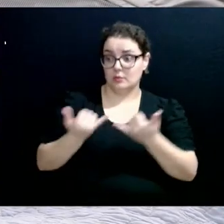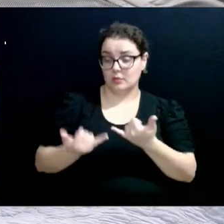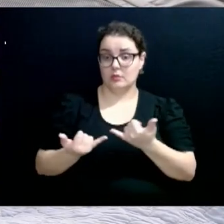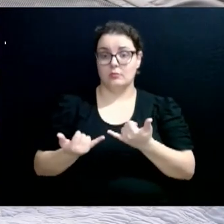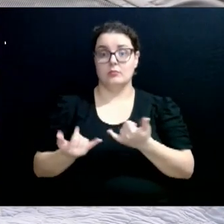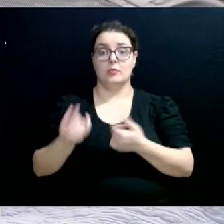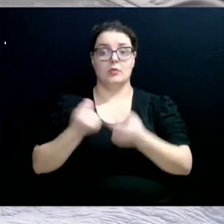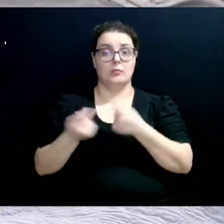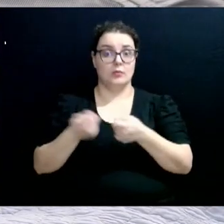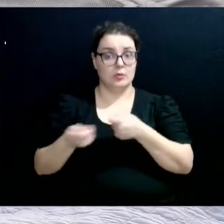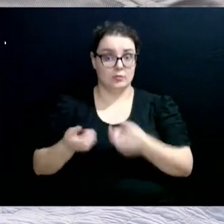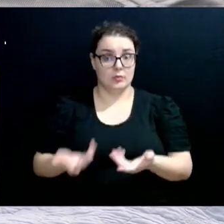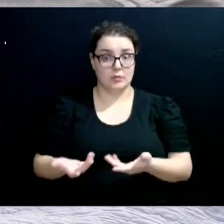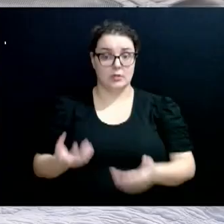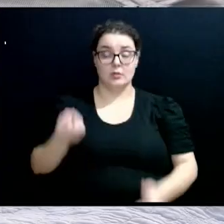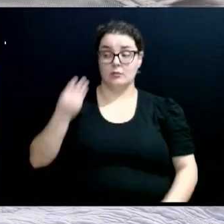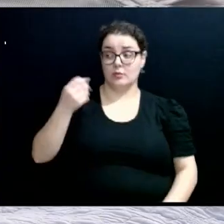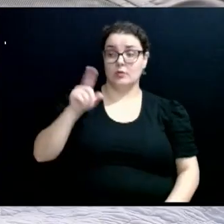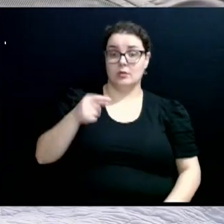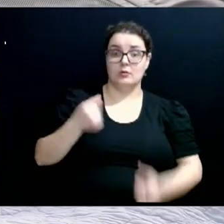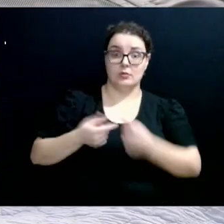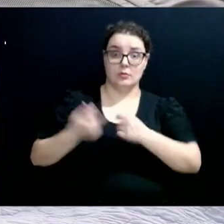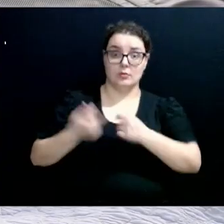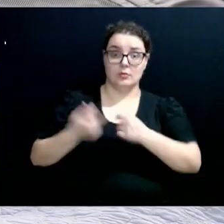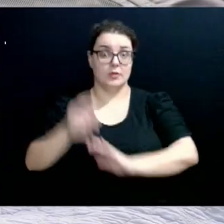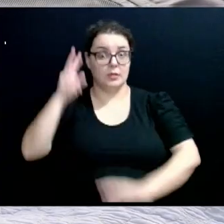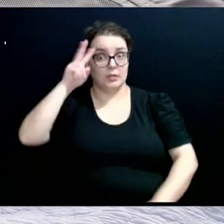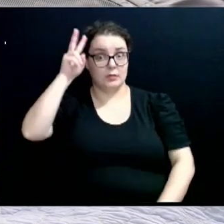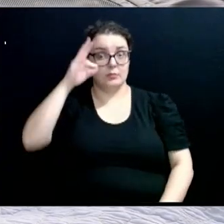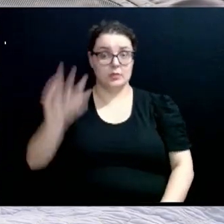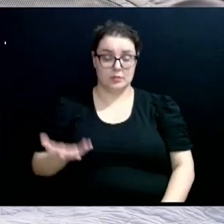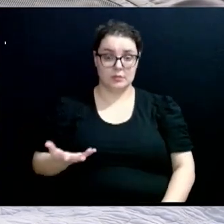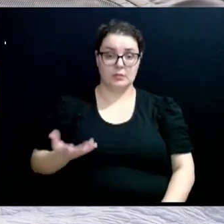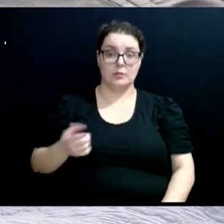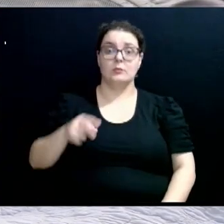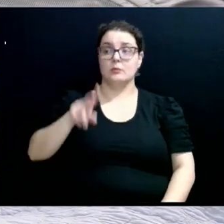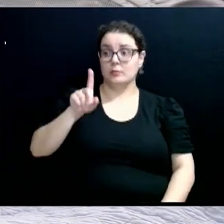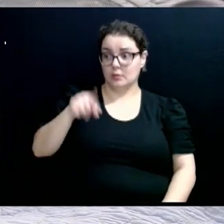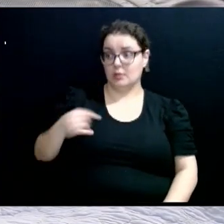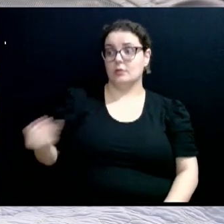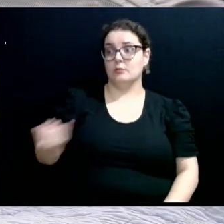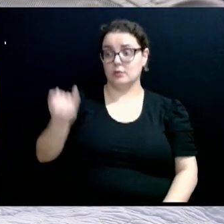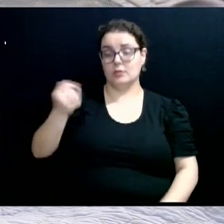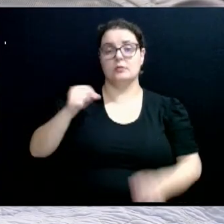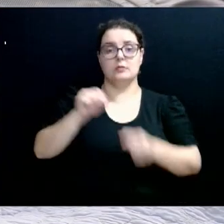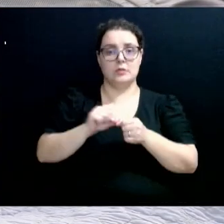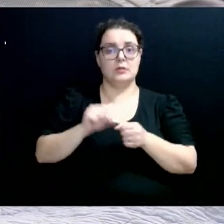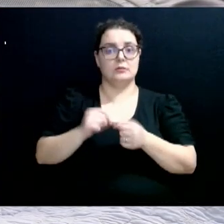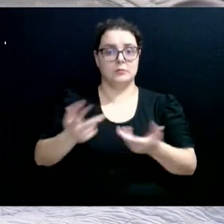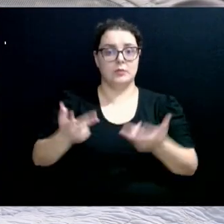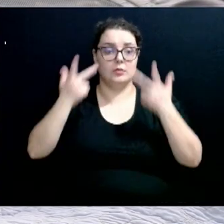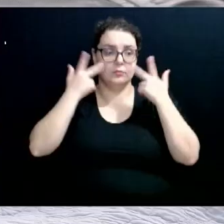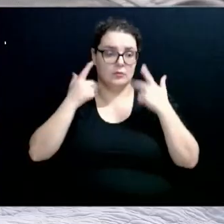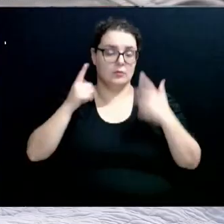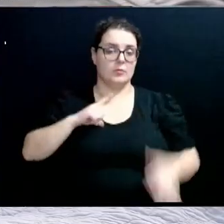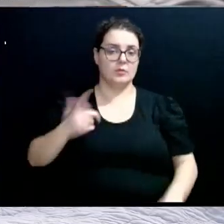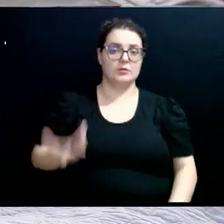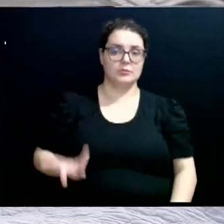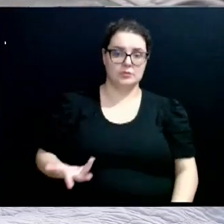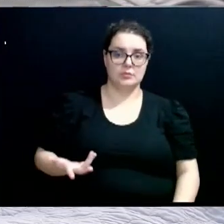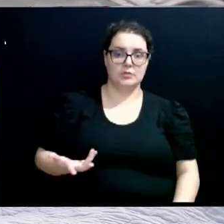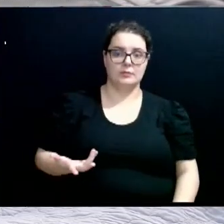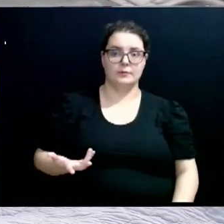sempre brinco com o olhar da economia que viajar é investir em recordações e, portanto, algo importante de se fazer.